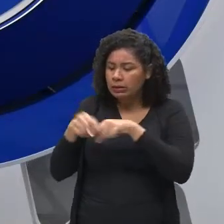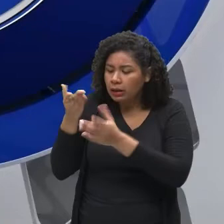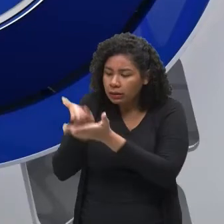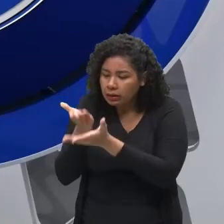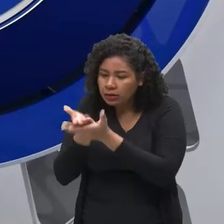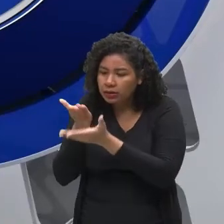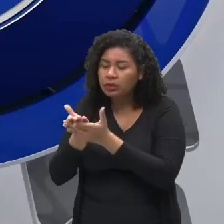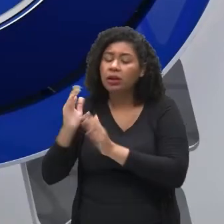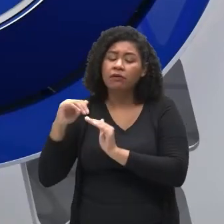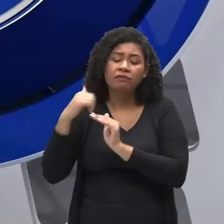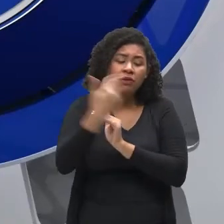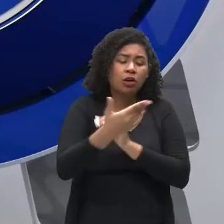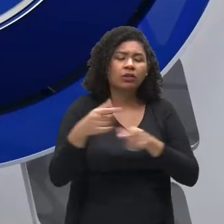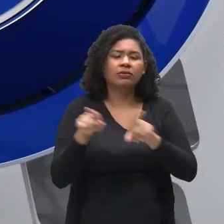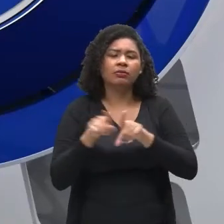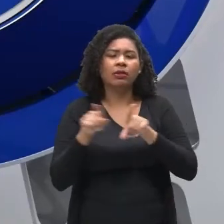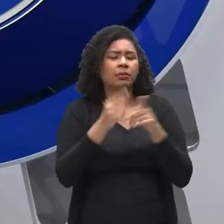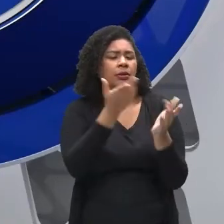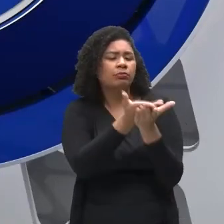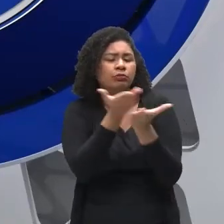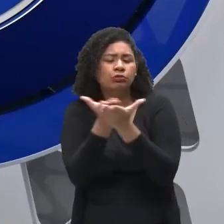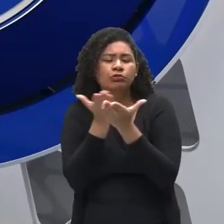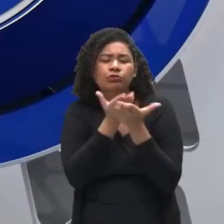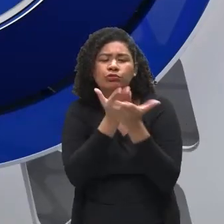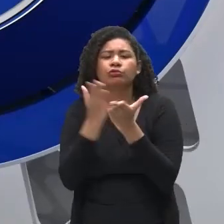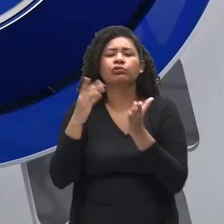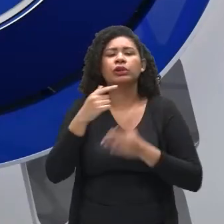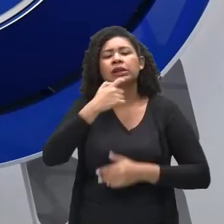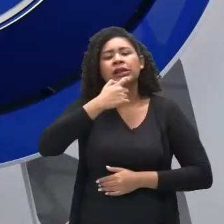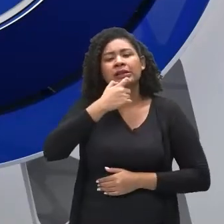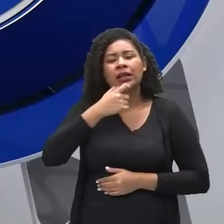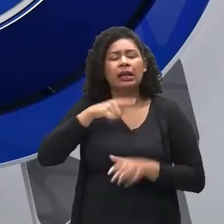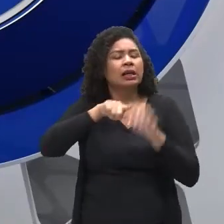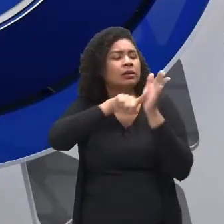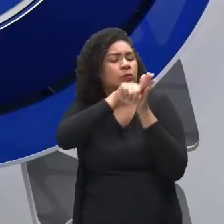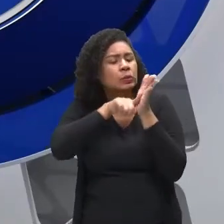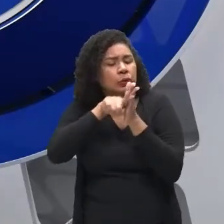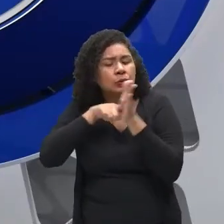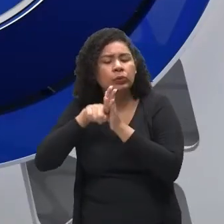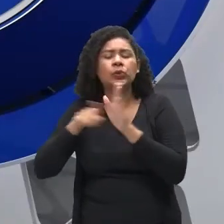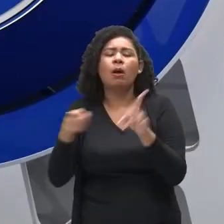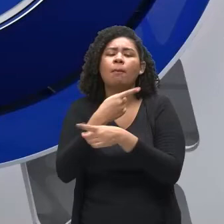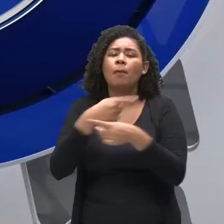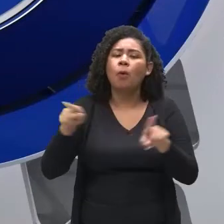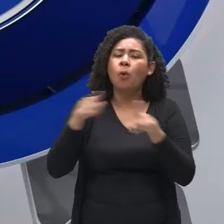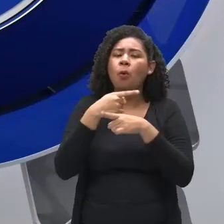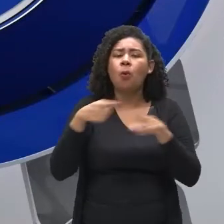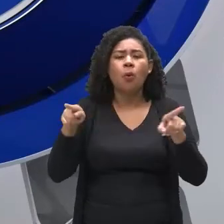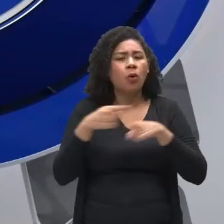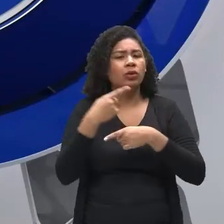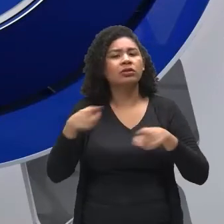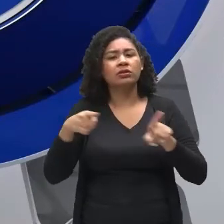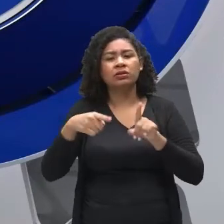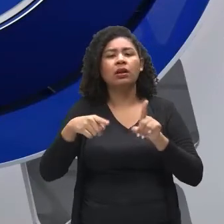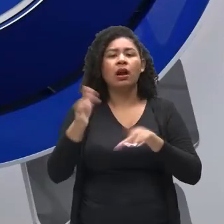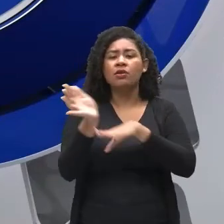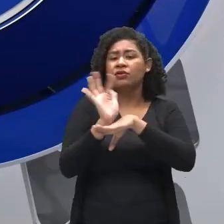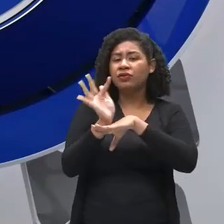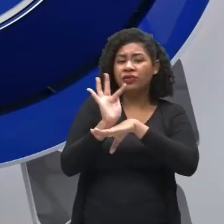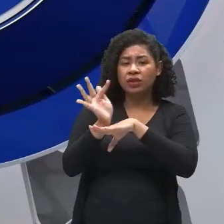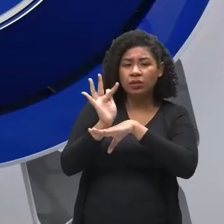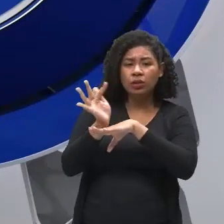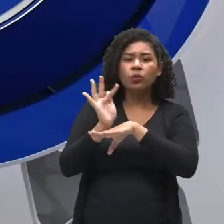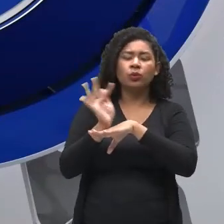aula, mas fora dela também, né? Estudando, pesquisando, ouvindo música, assistindo filme em inglês. Isso